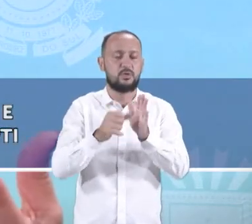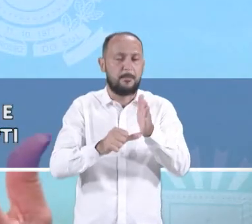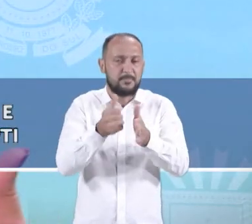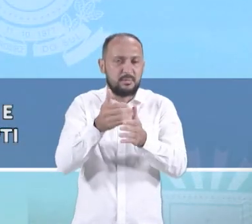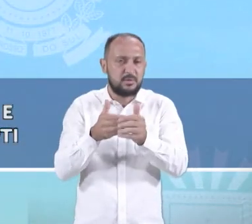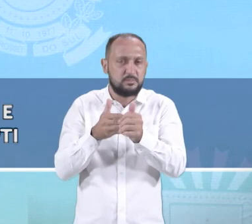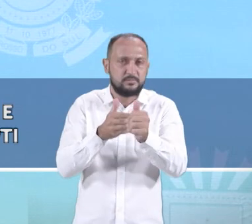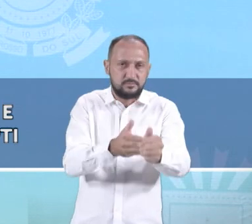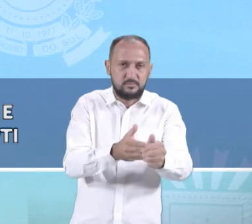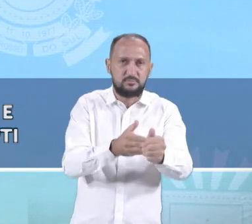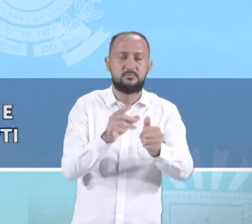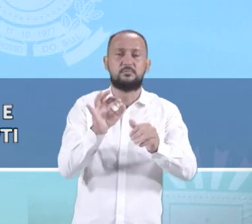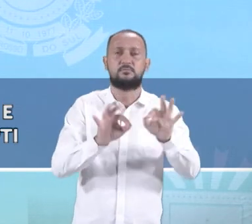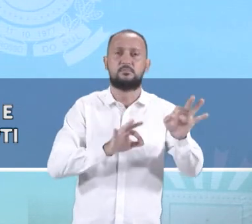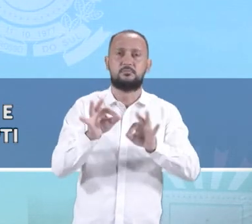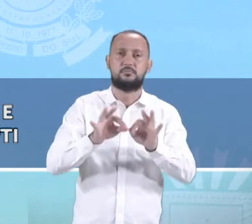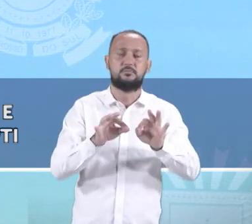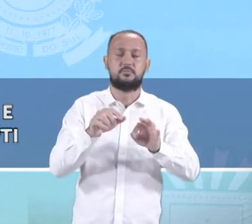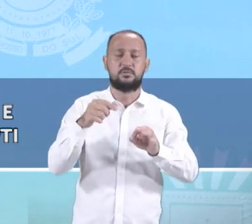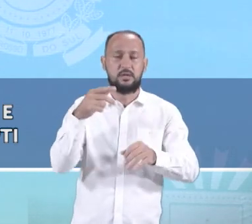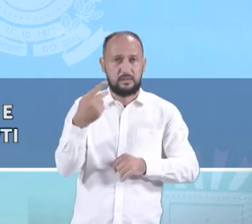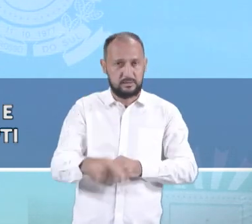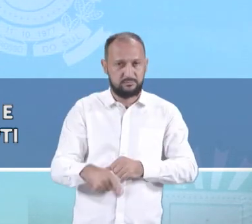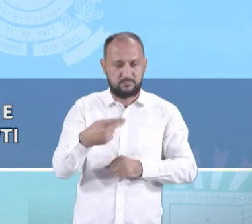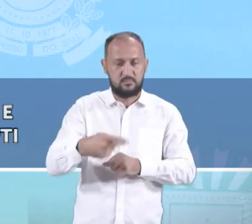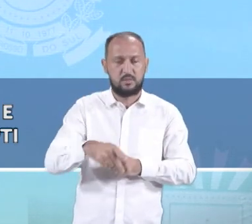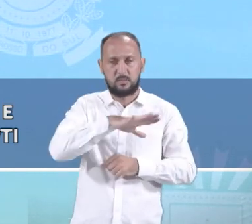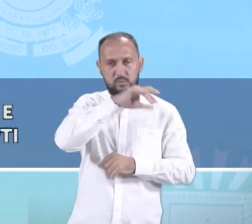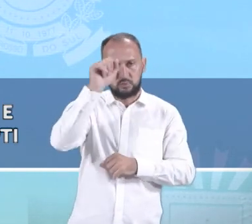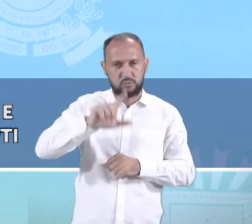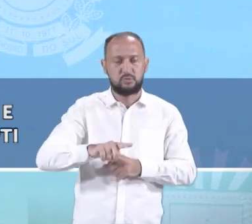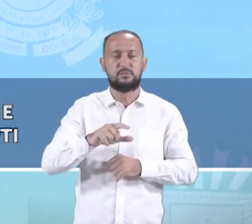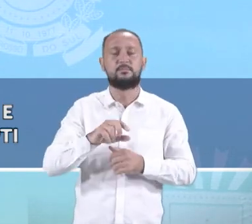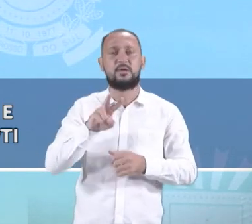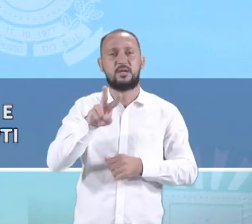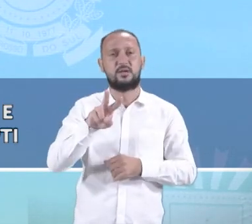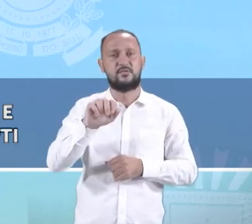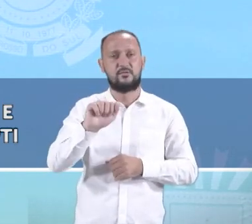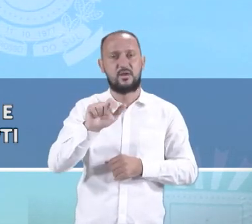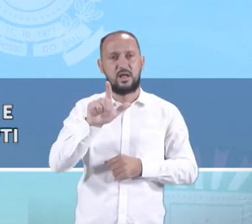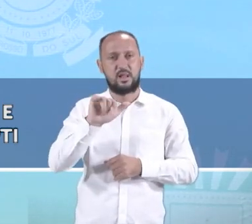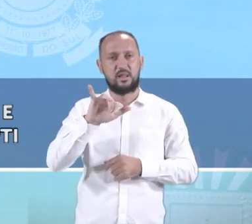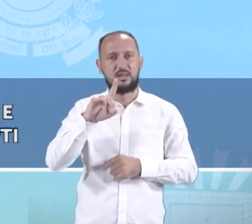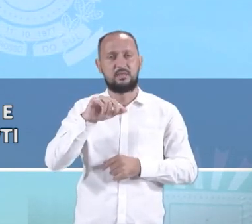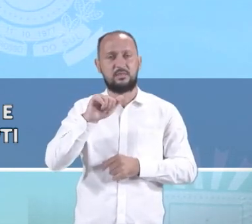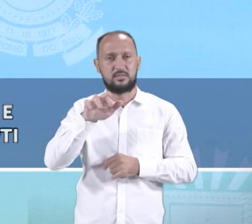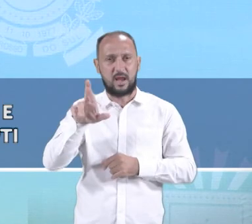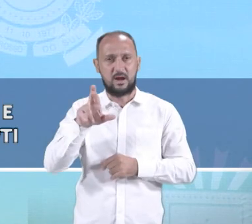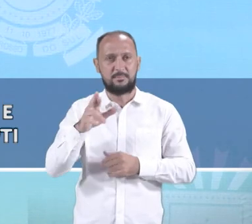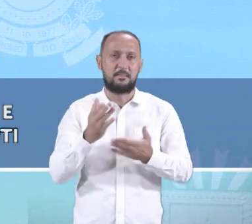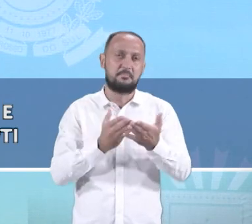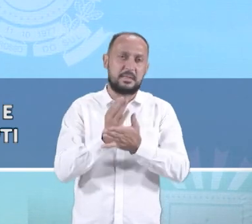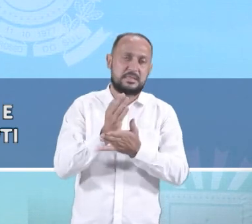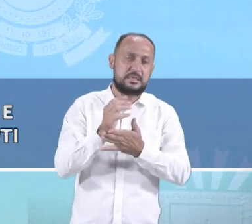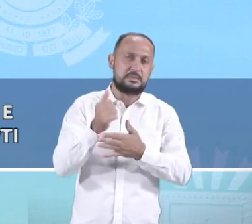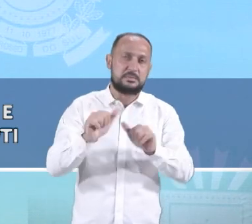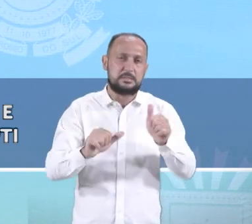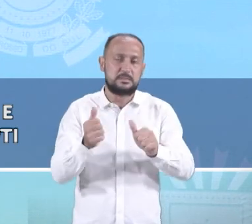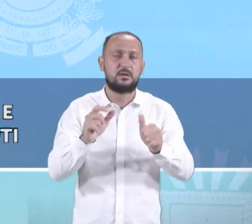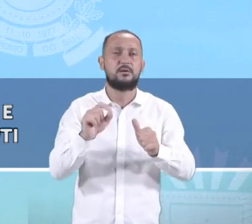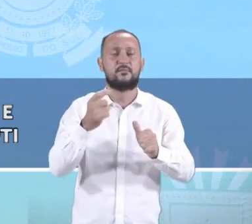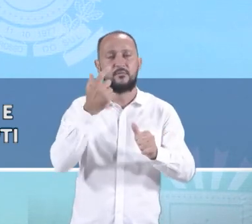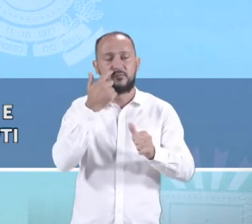um projeto piloto, digamos assim, nós vamos validar em Mato Grosso do Sul, mas ele tem potencial aí para a